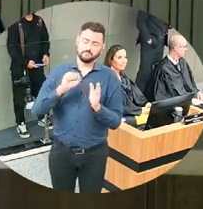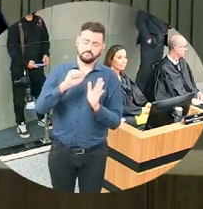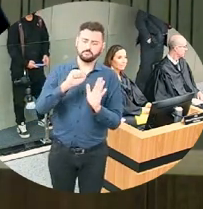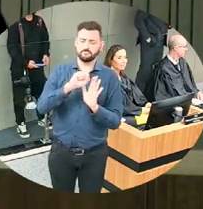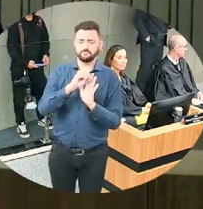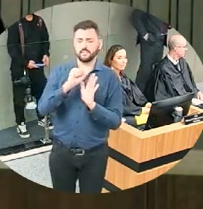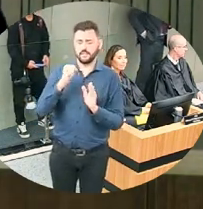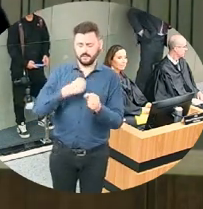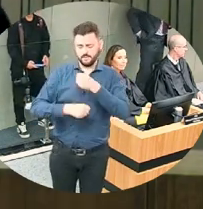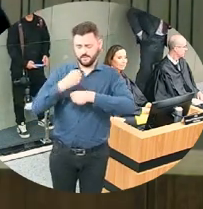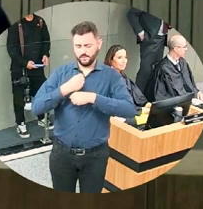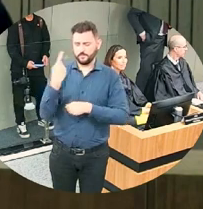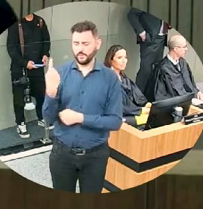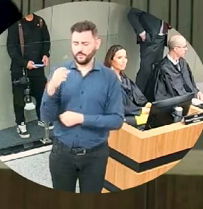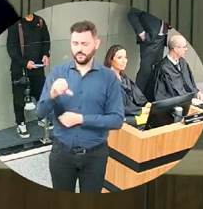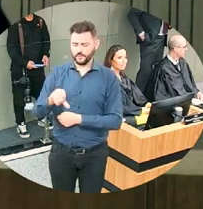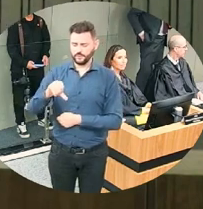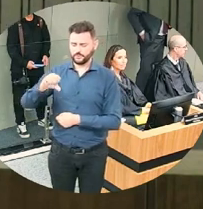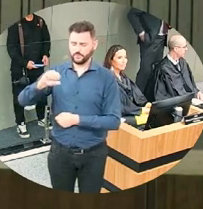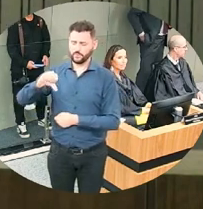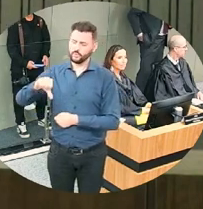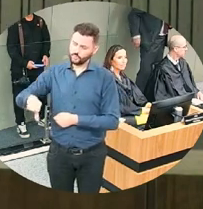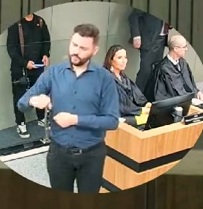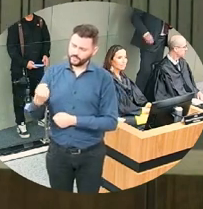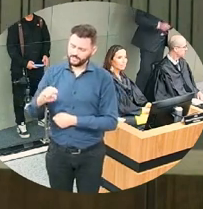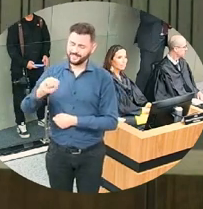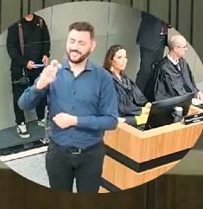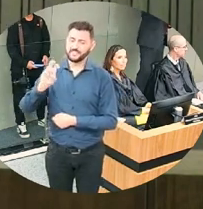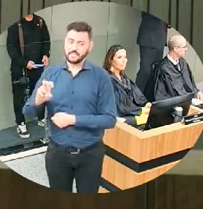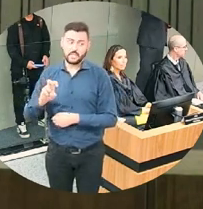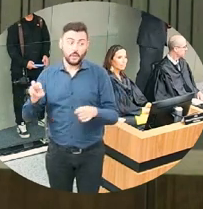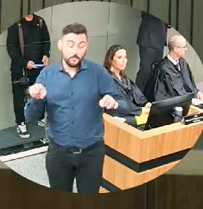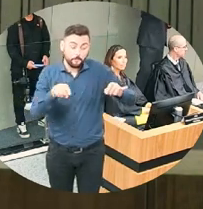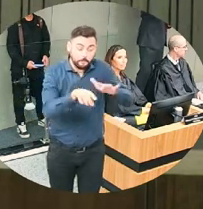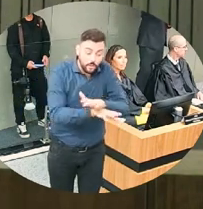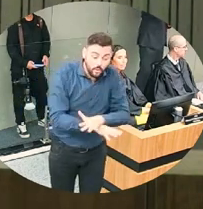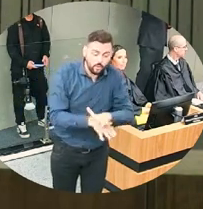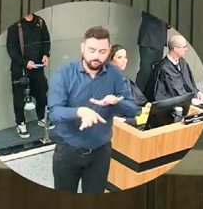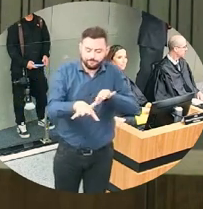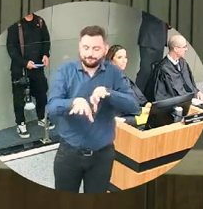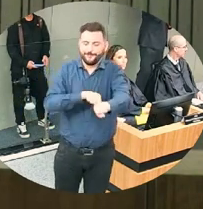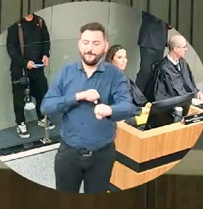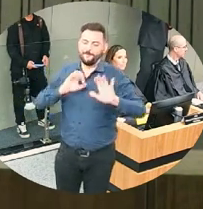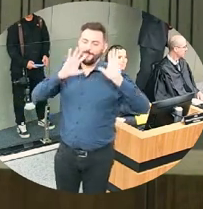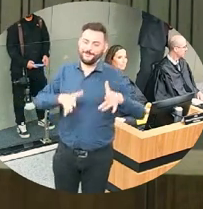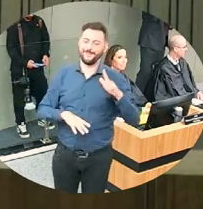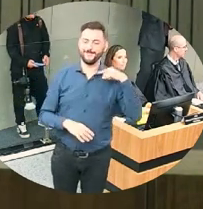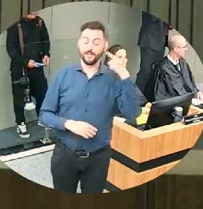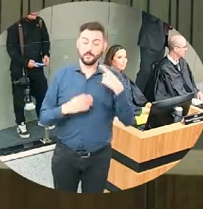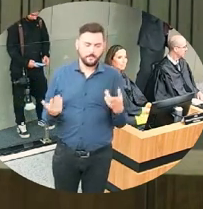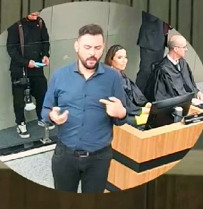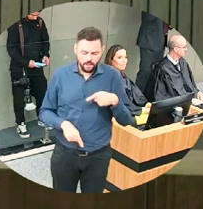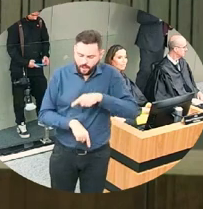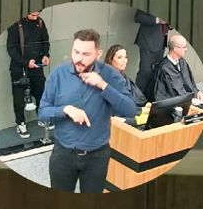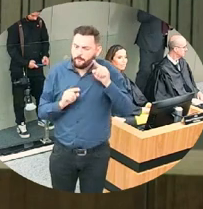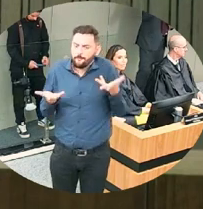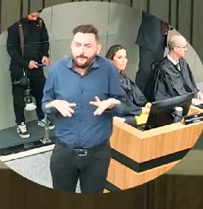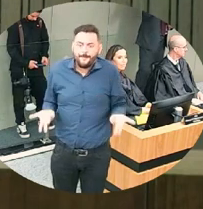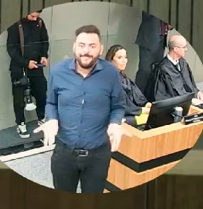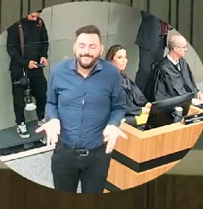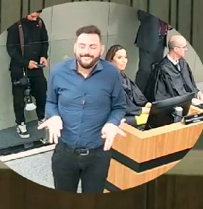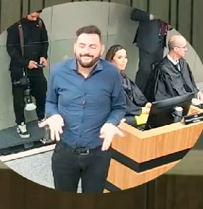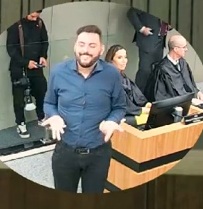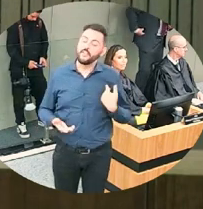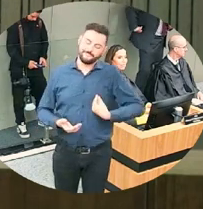1985 chega ser oo tmo de um ciclo a tão almejar Na graduação e agora e